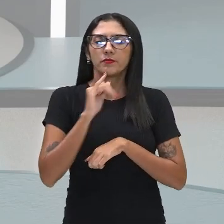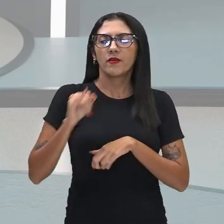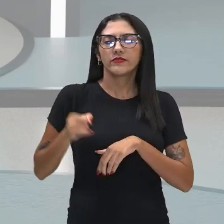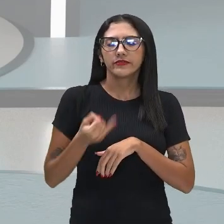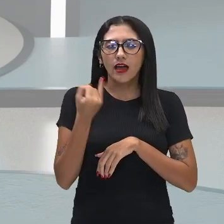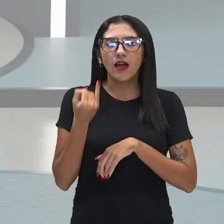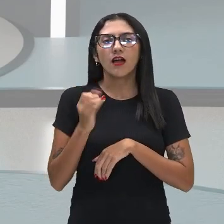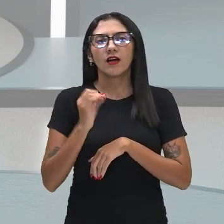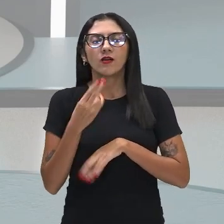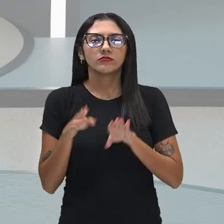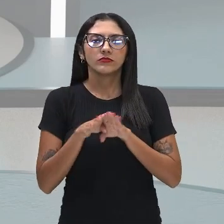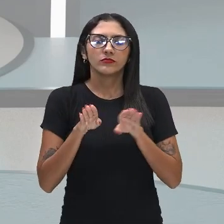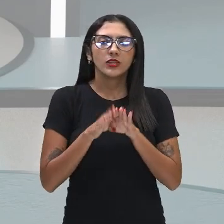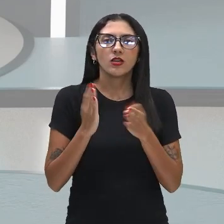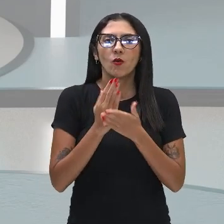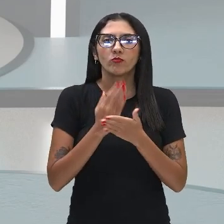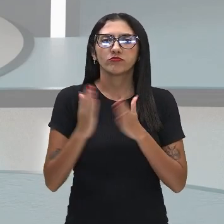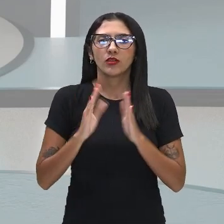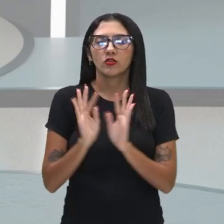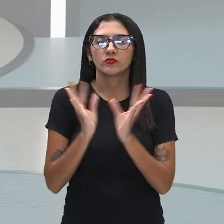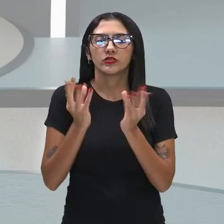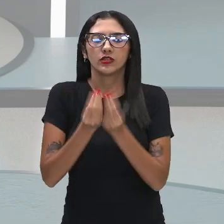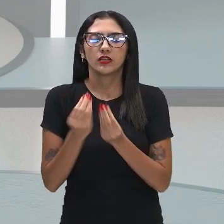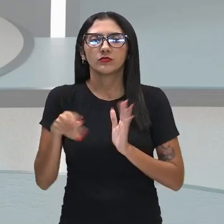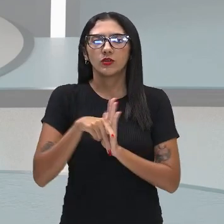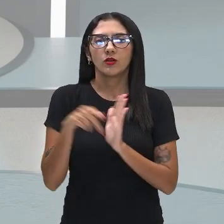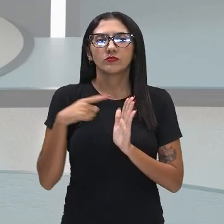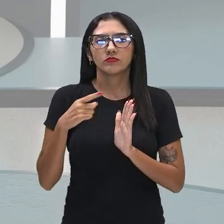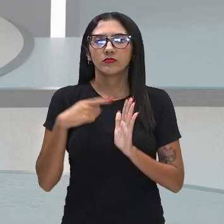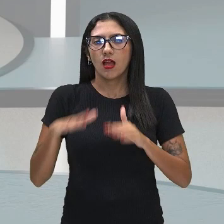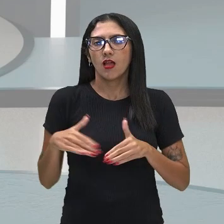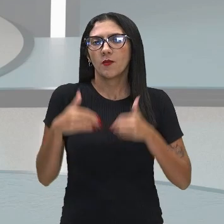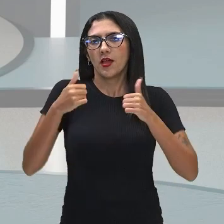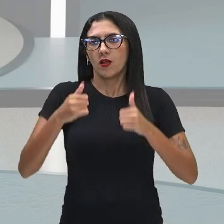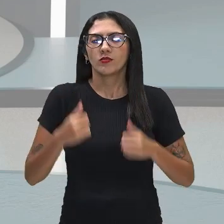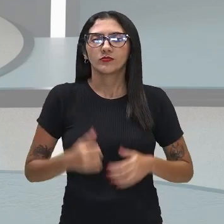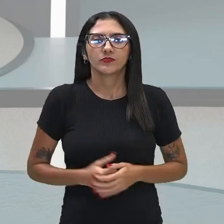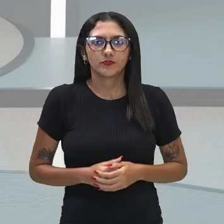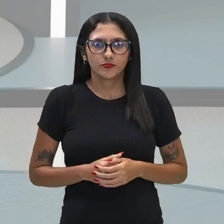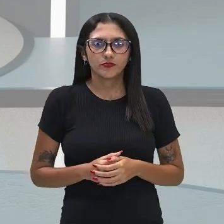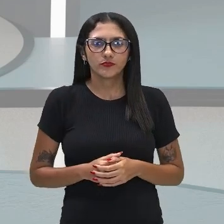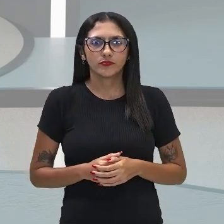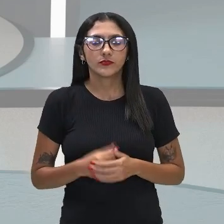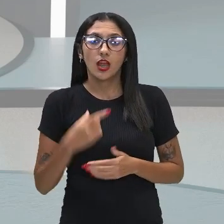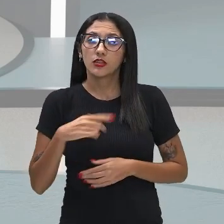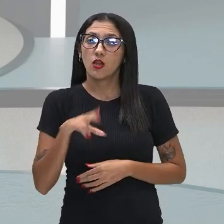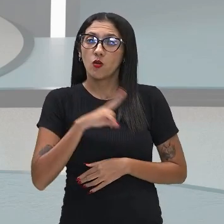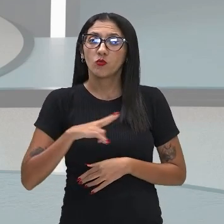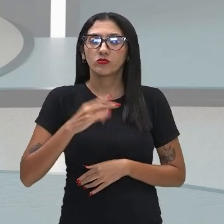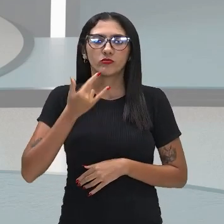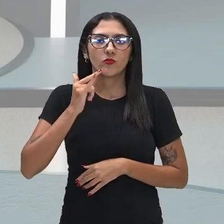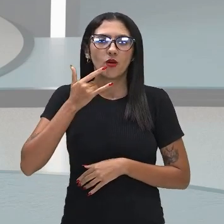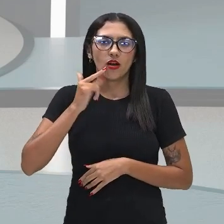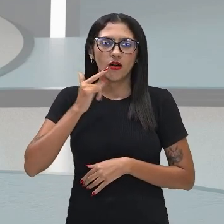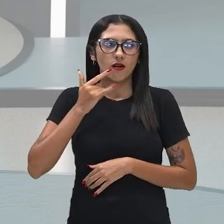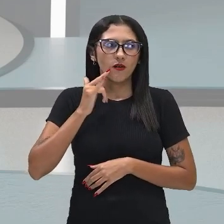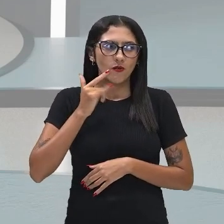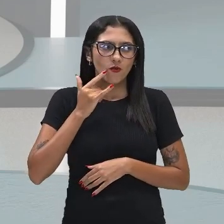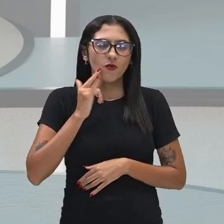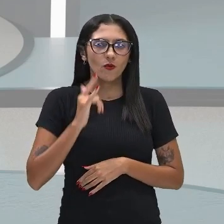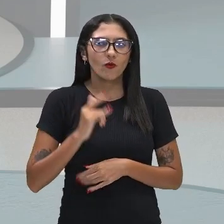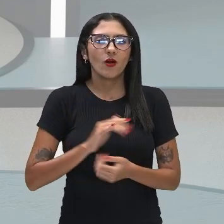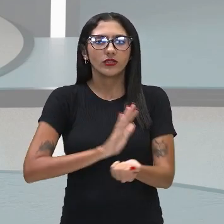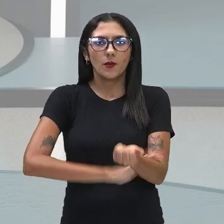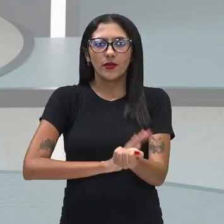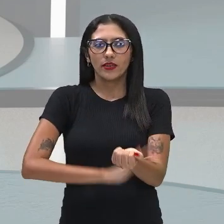possíveis propriedades de melhoria de desempenho. Inclui o álcool, né, a